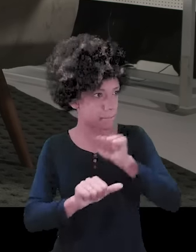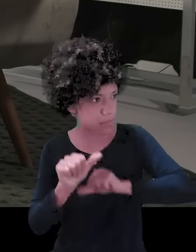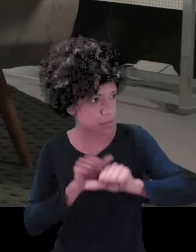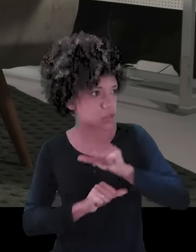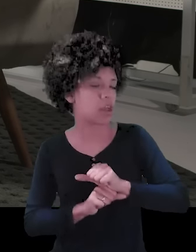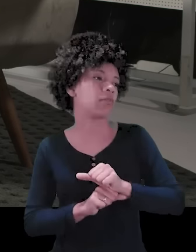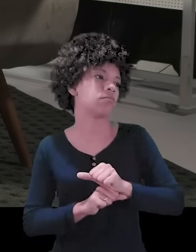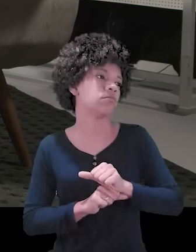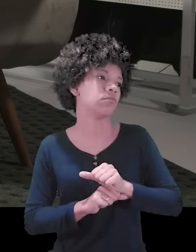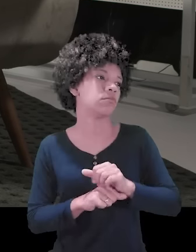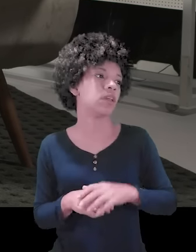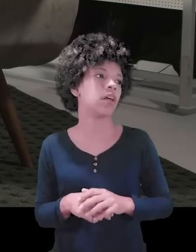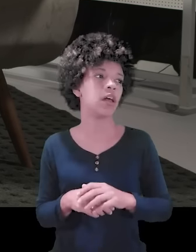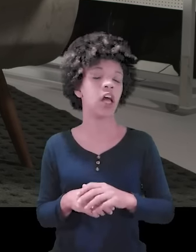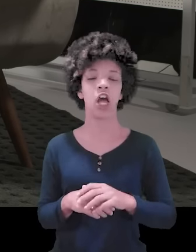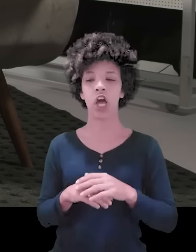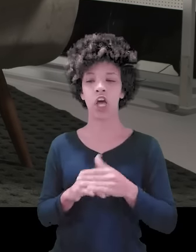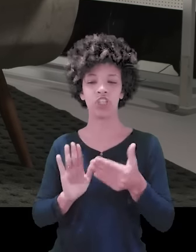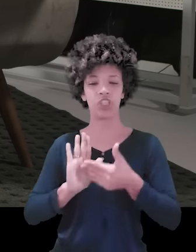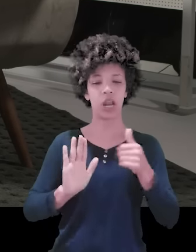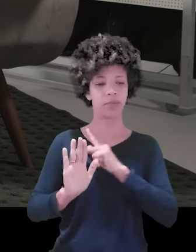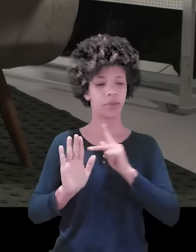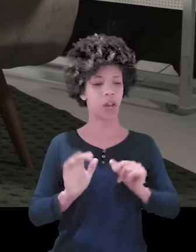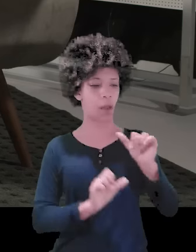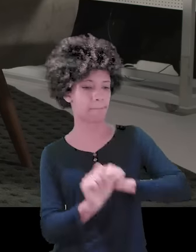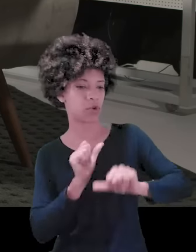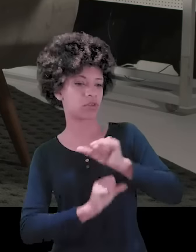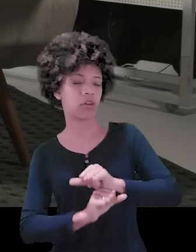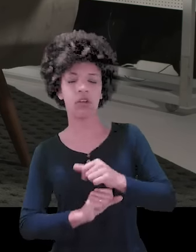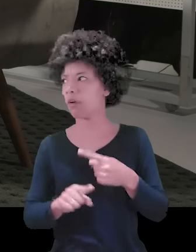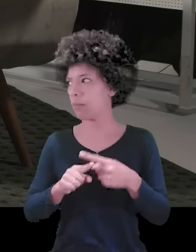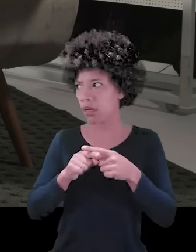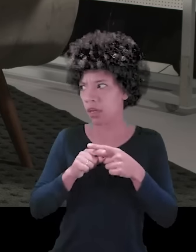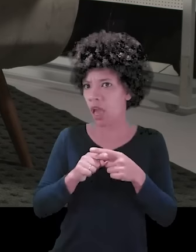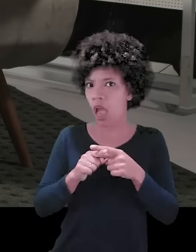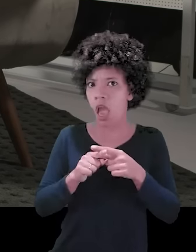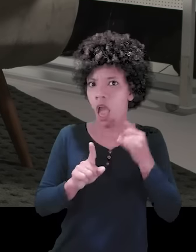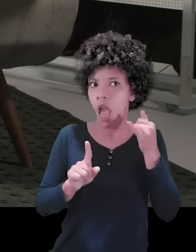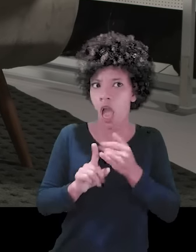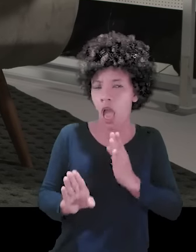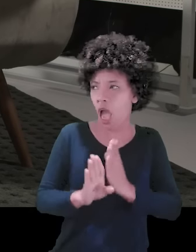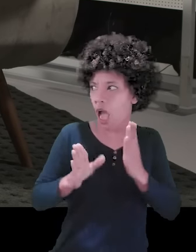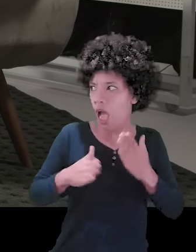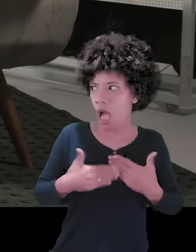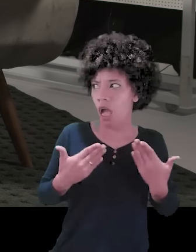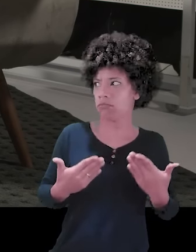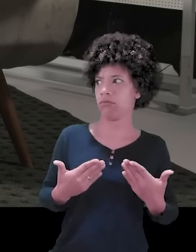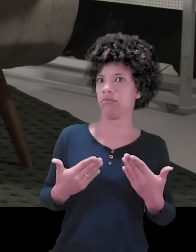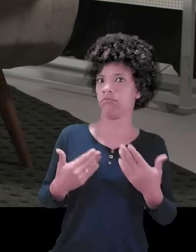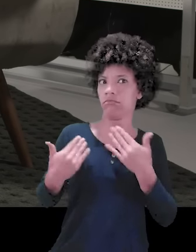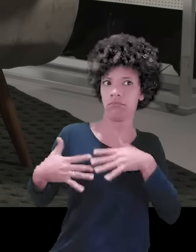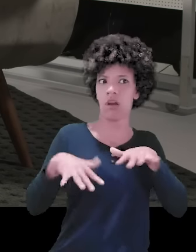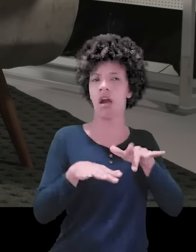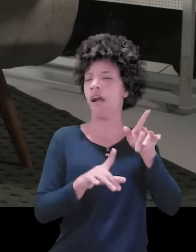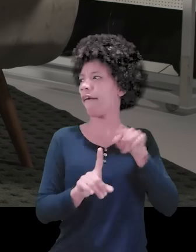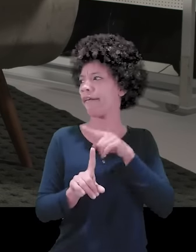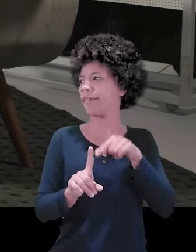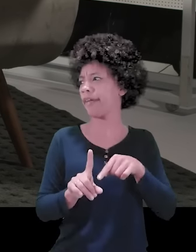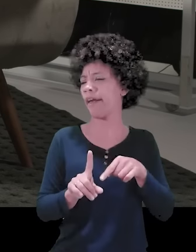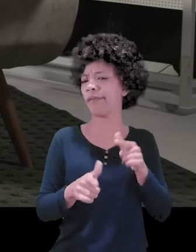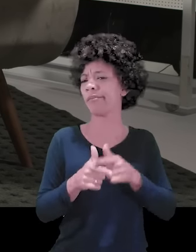a tiramos o presidente Vamos mudar toda e qualquer um escândalo cara assim e a galera